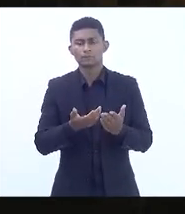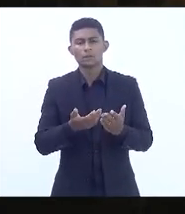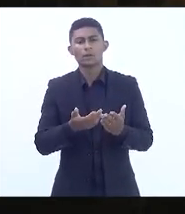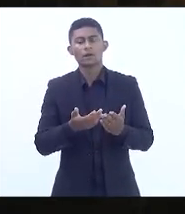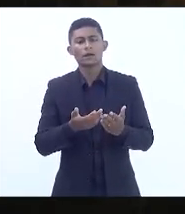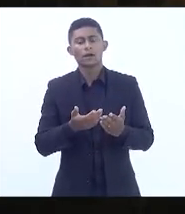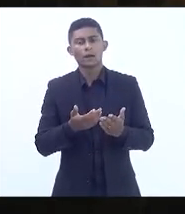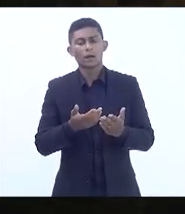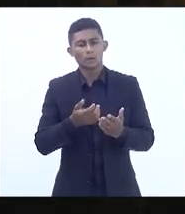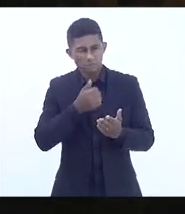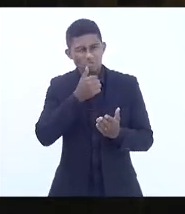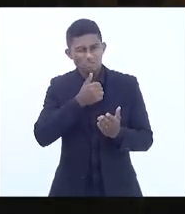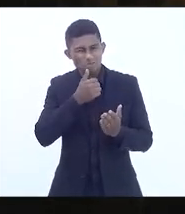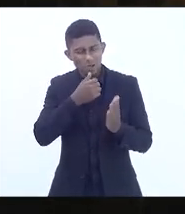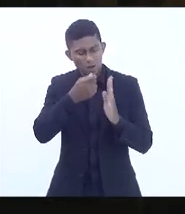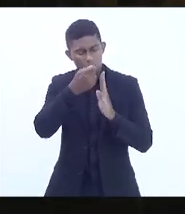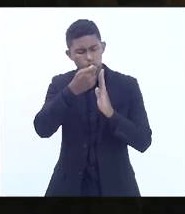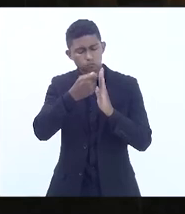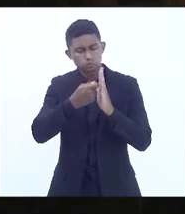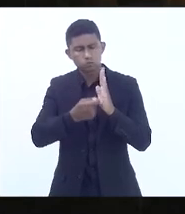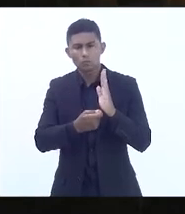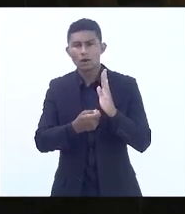ela faz o seguinte comentário: